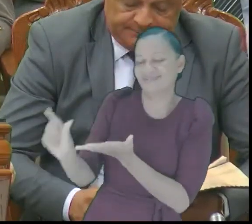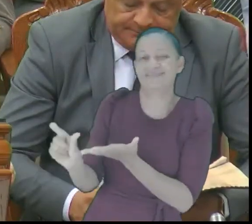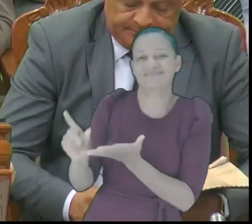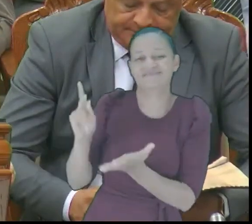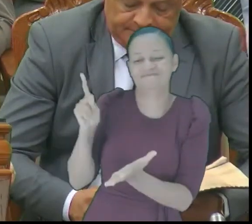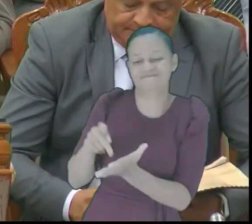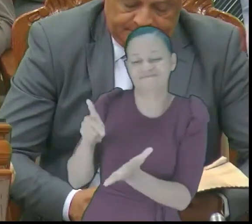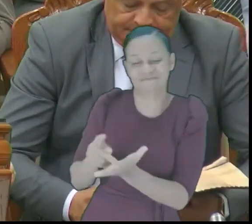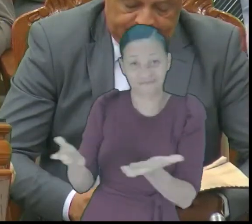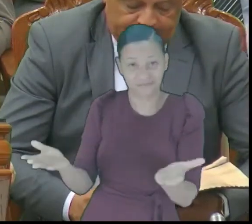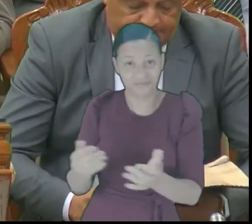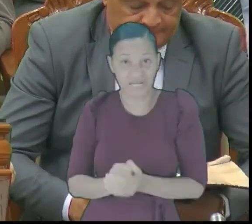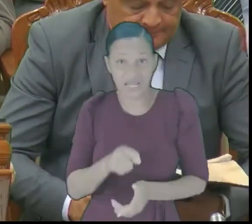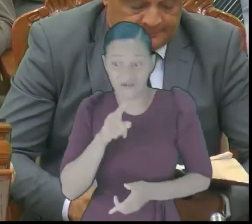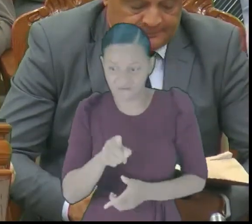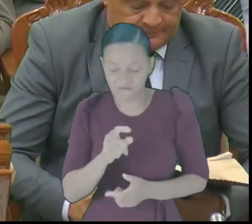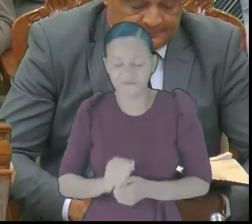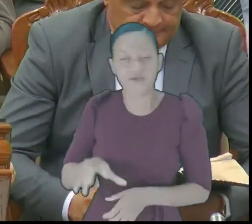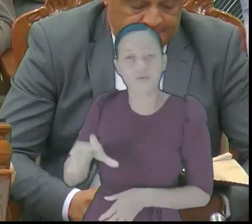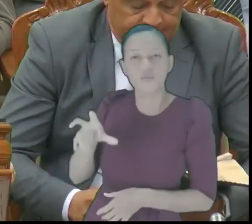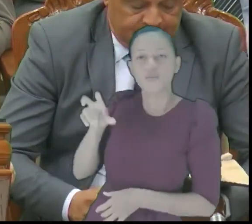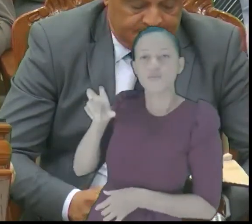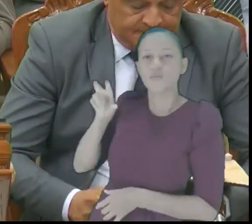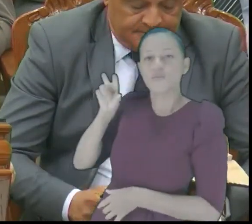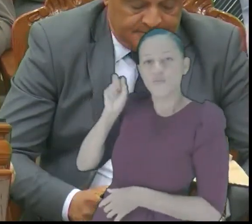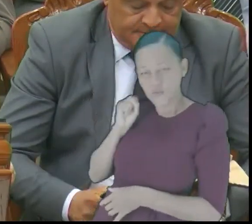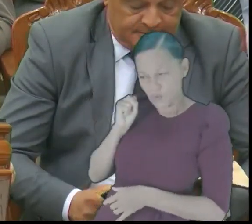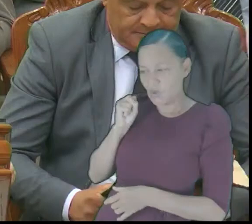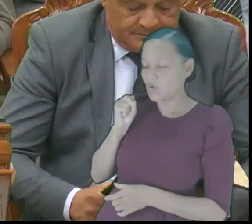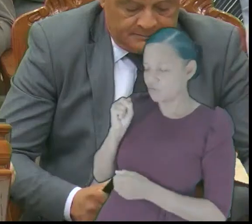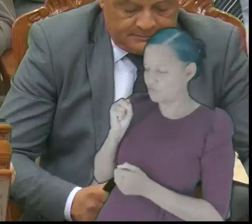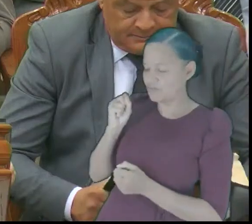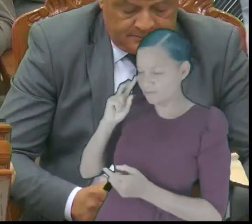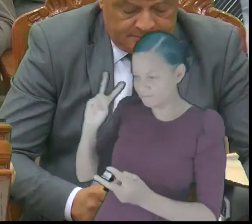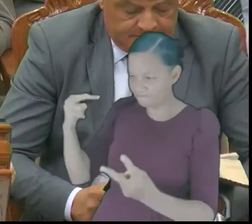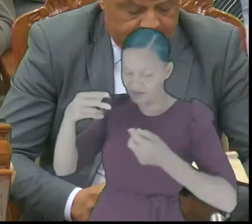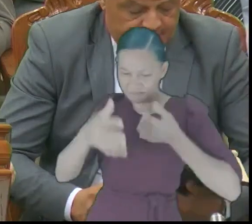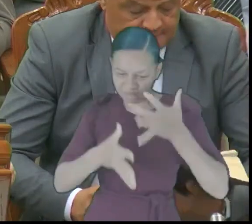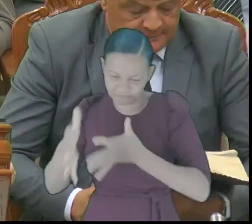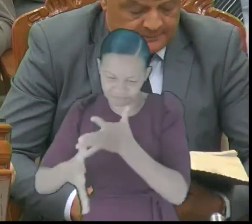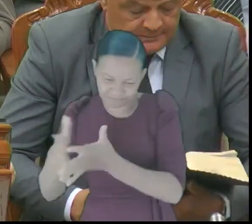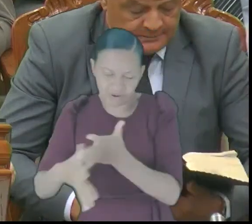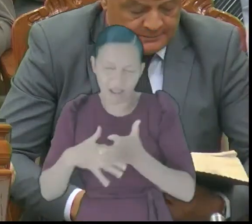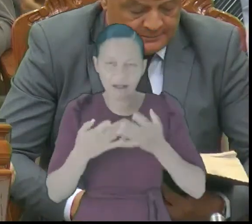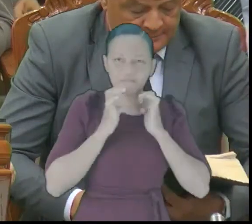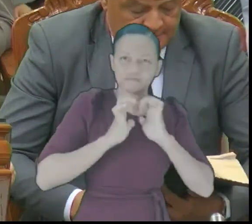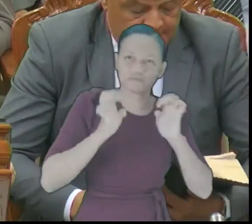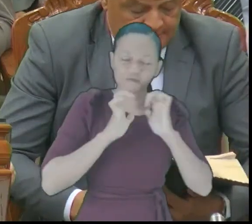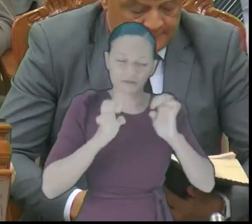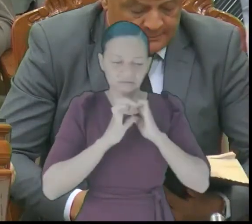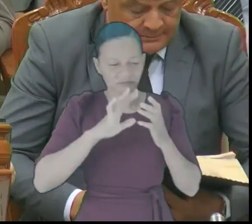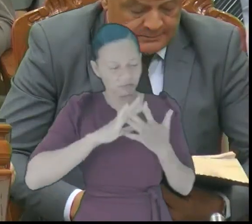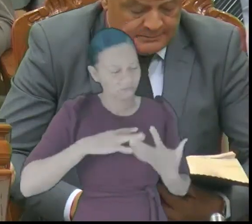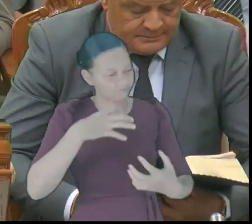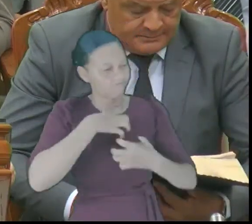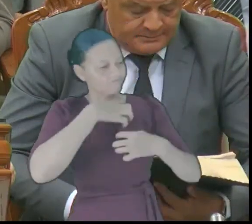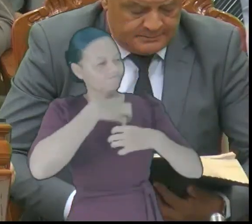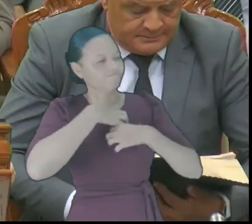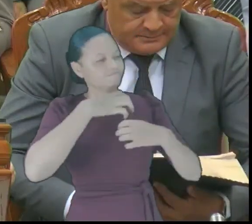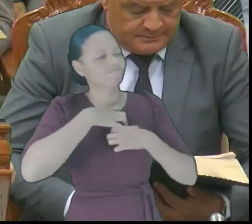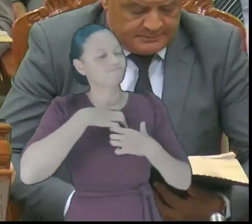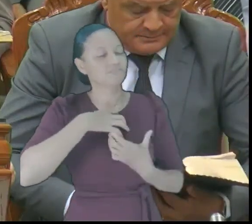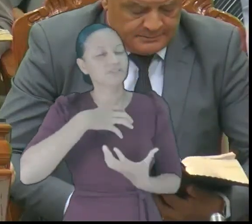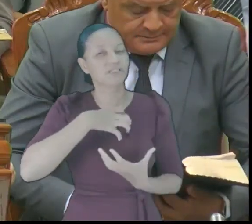da verdade. Quando você ouve o Evangelho, e você crê no Evangelho, e você ouve a palavra do Evangelho, o que é